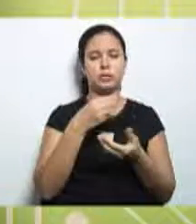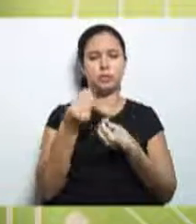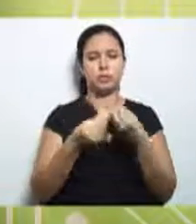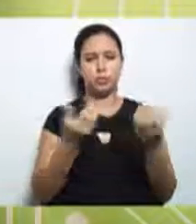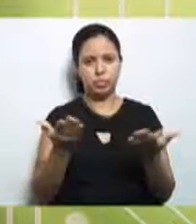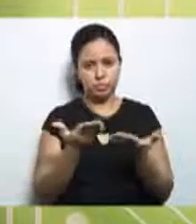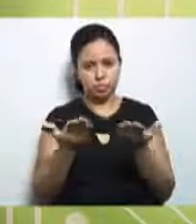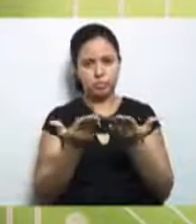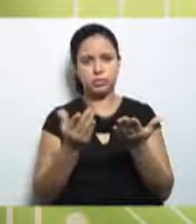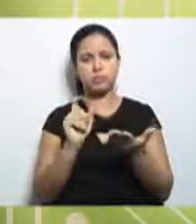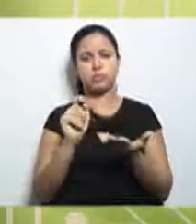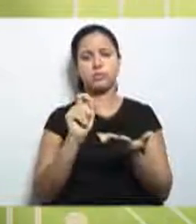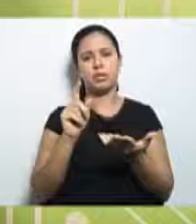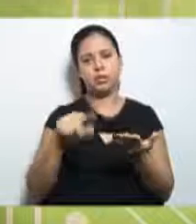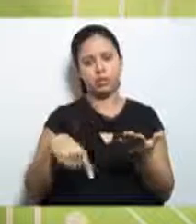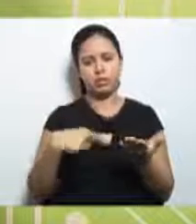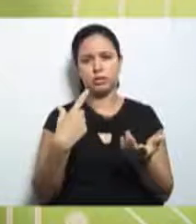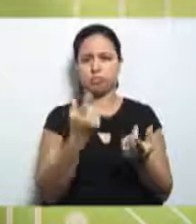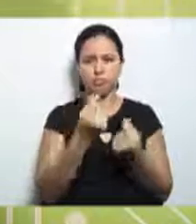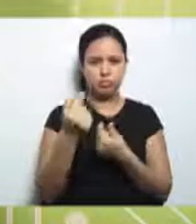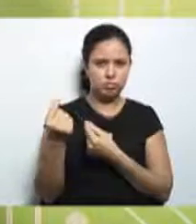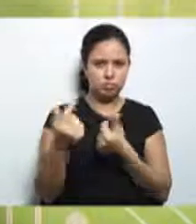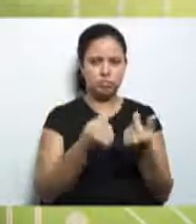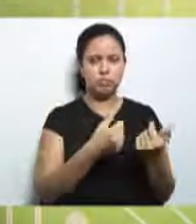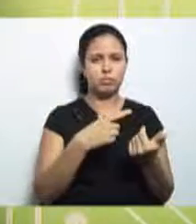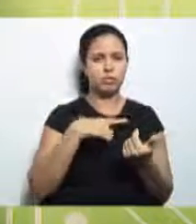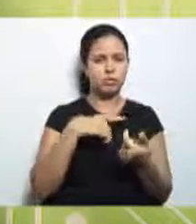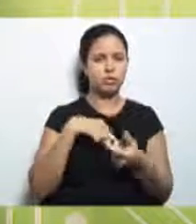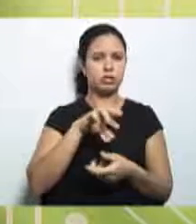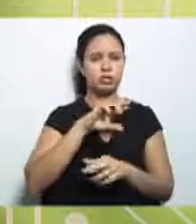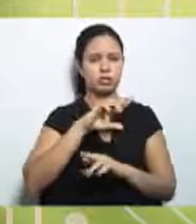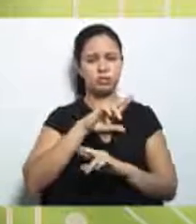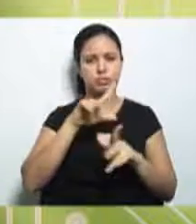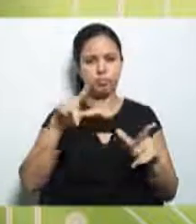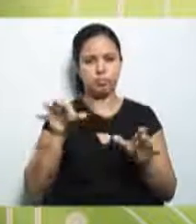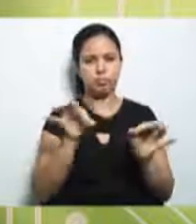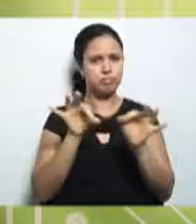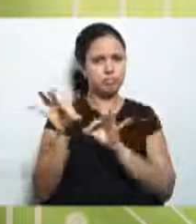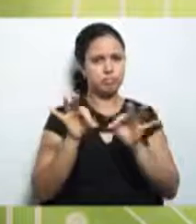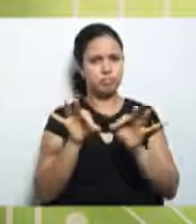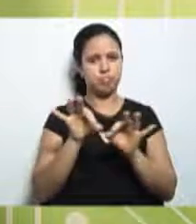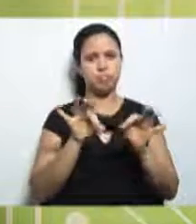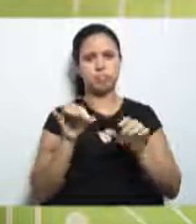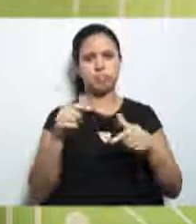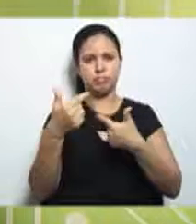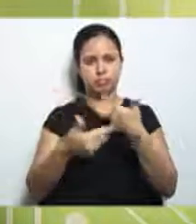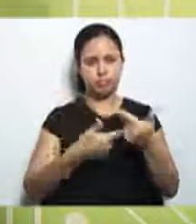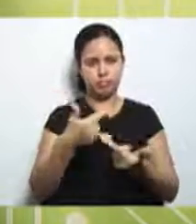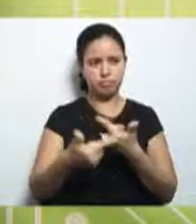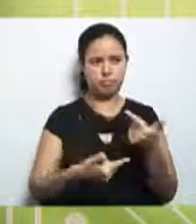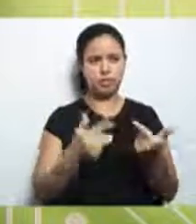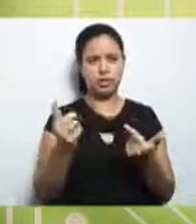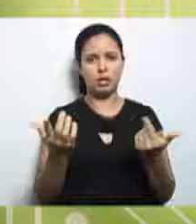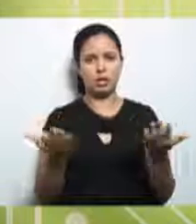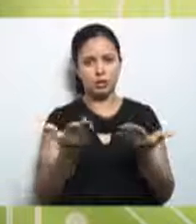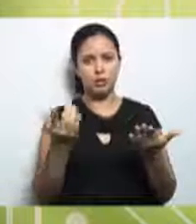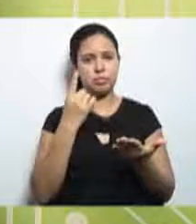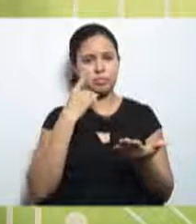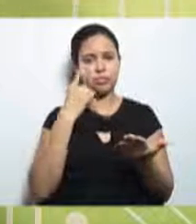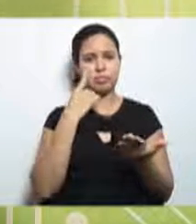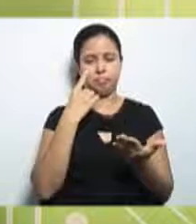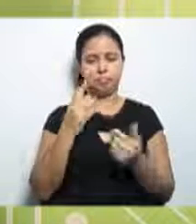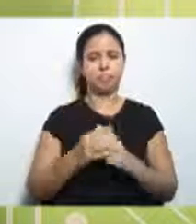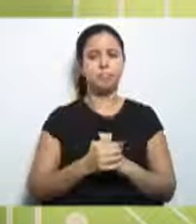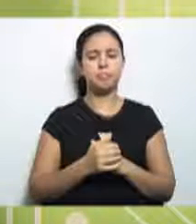hoje, que é o modo de produção capitalista, houveram essas diferentes formas de organização do trabalho. E a gente vai ver agora algumas